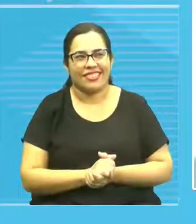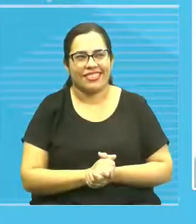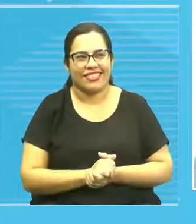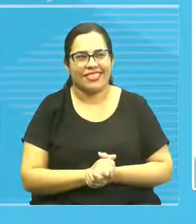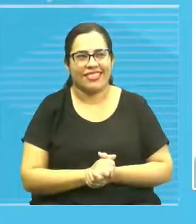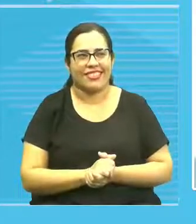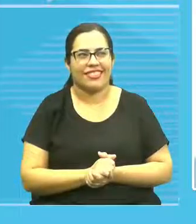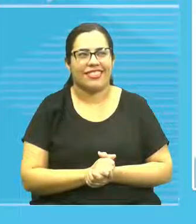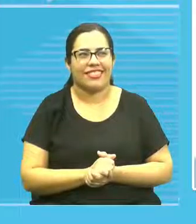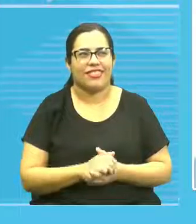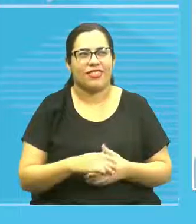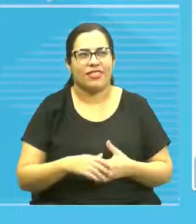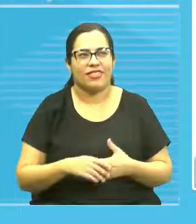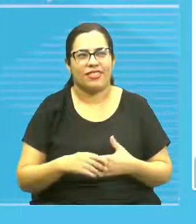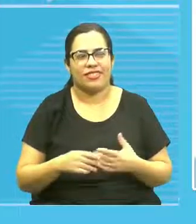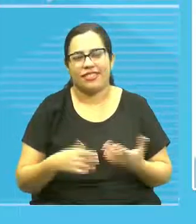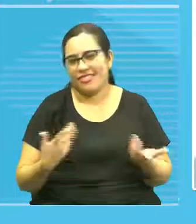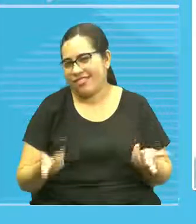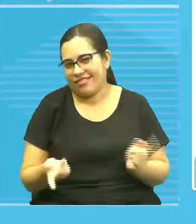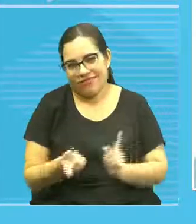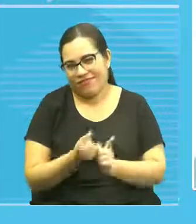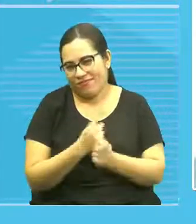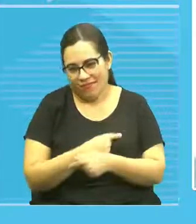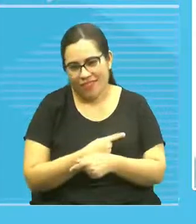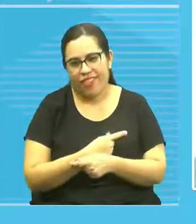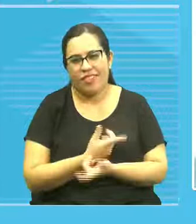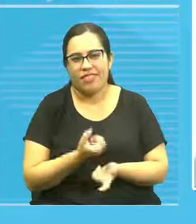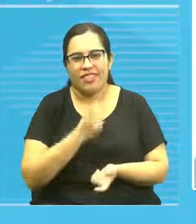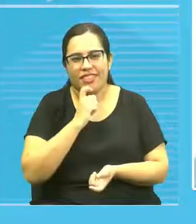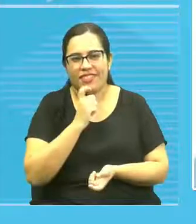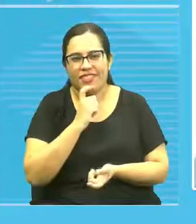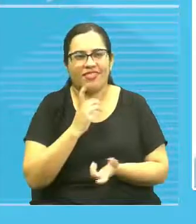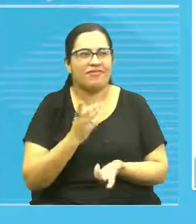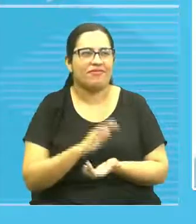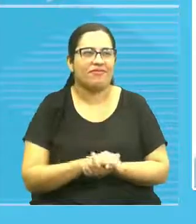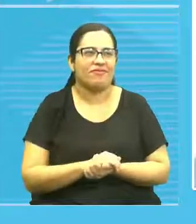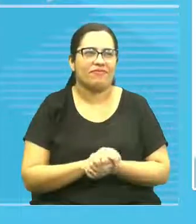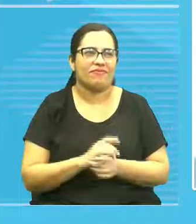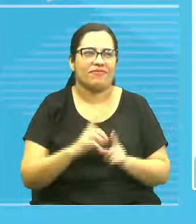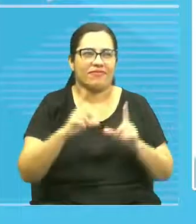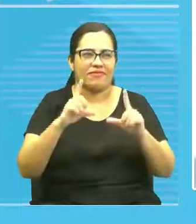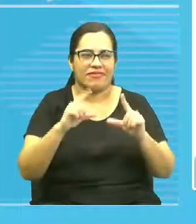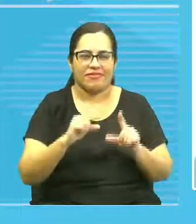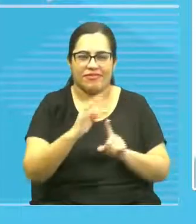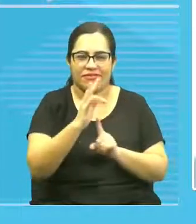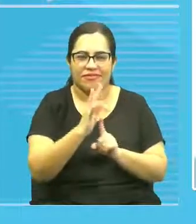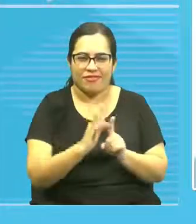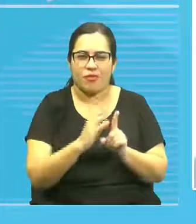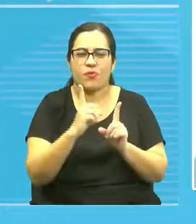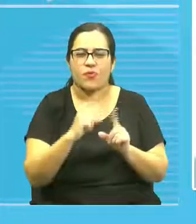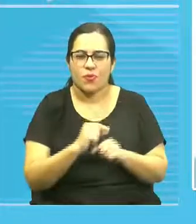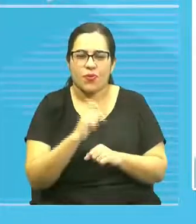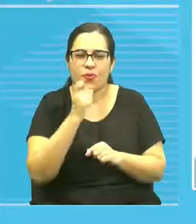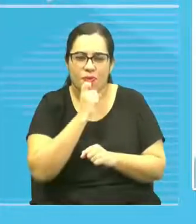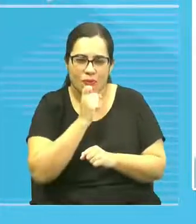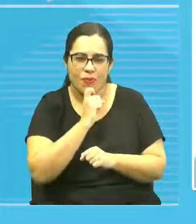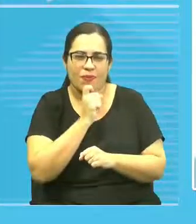Se é o contrário, né não? Sentir resfriar. Sentir frio.